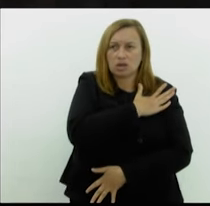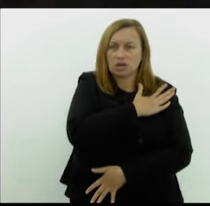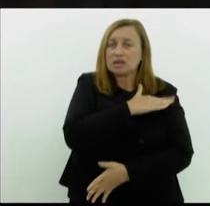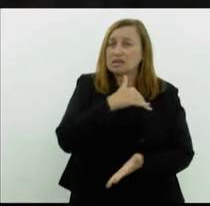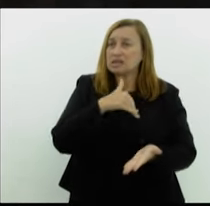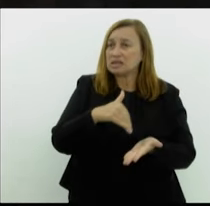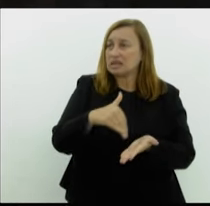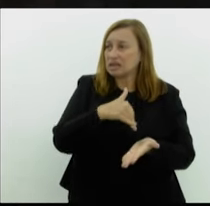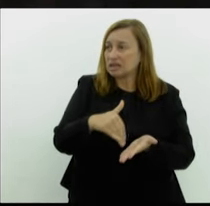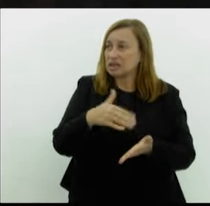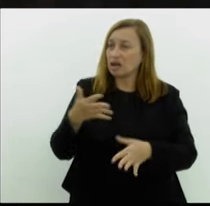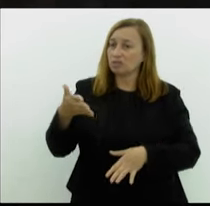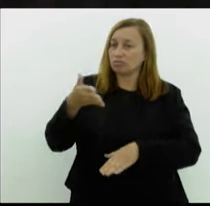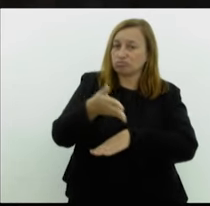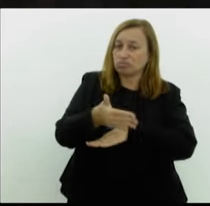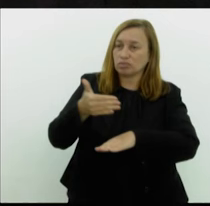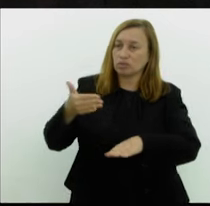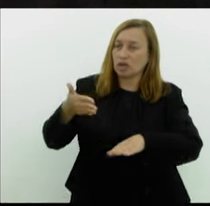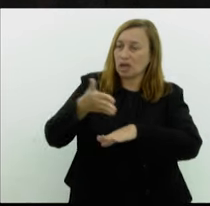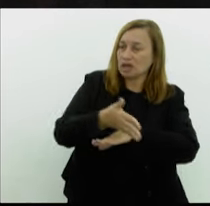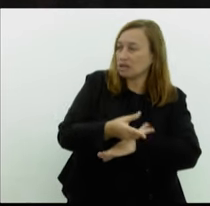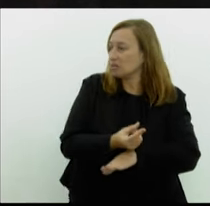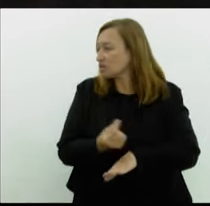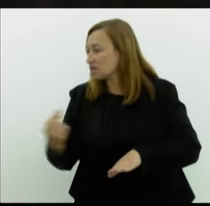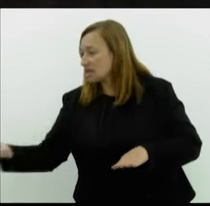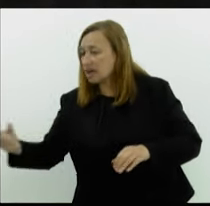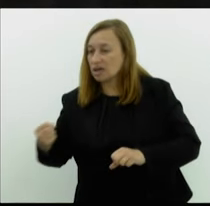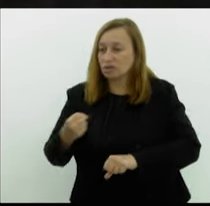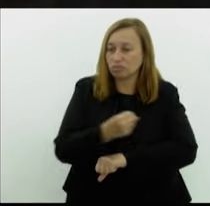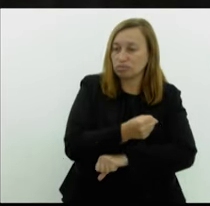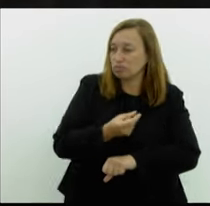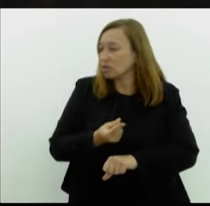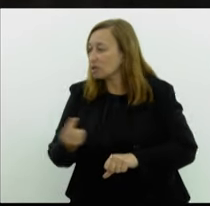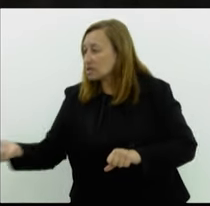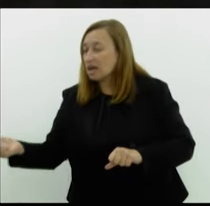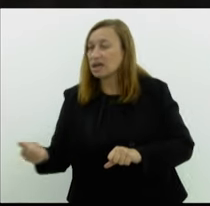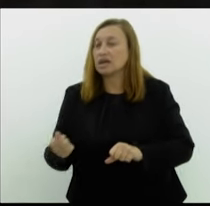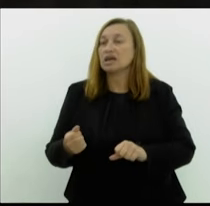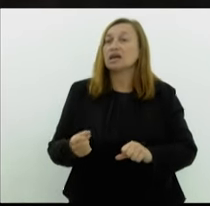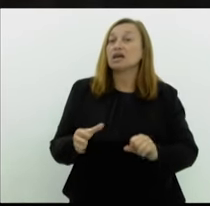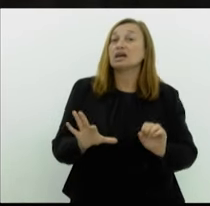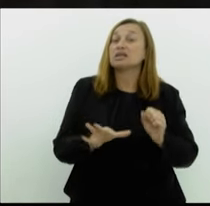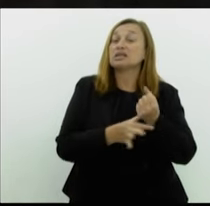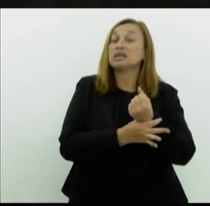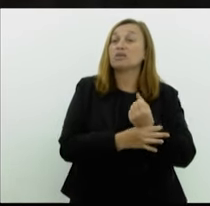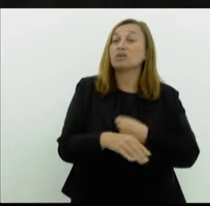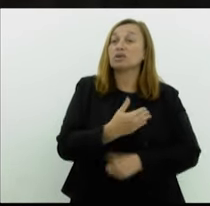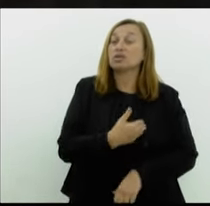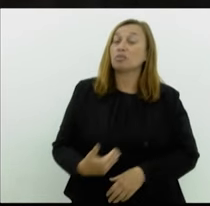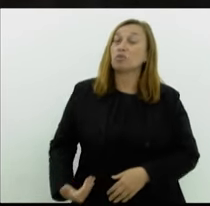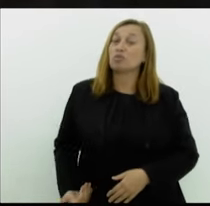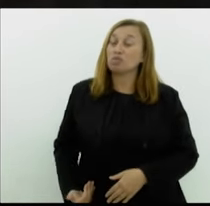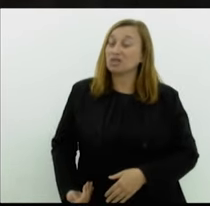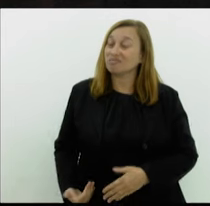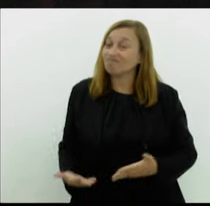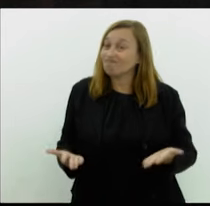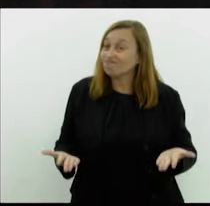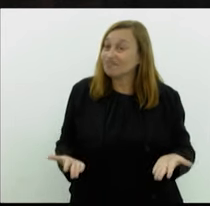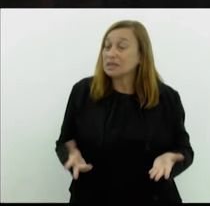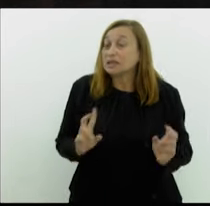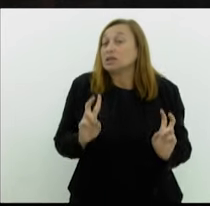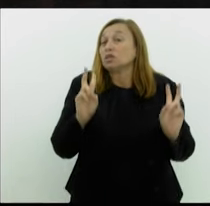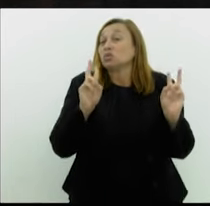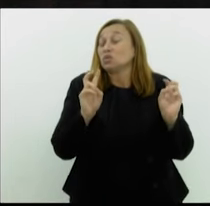entram, secretários saem, e a segurança pública ainda é um